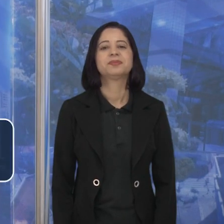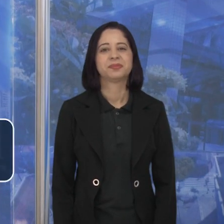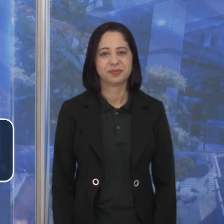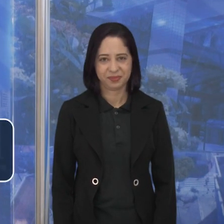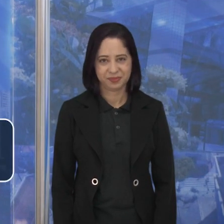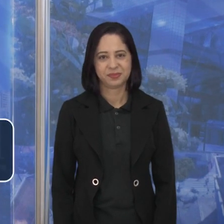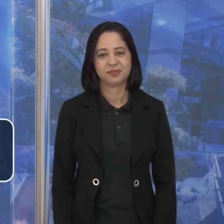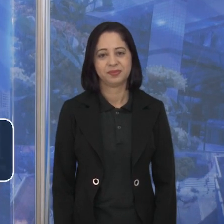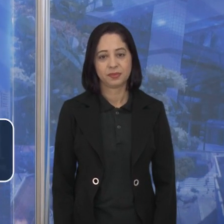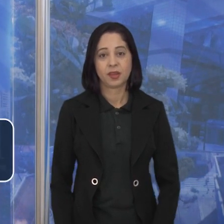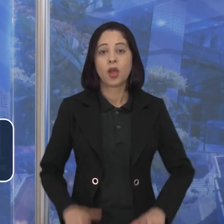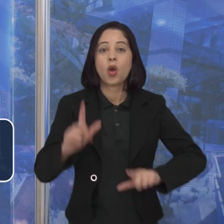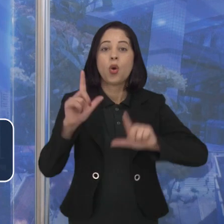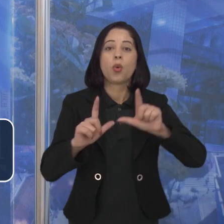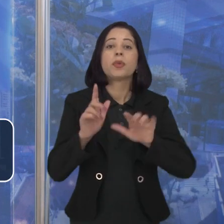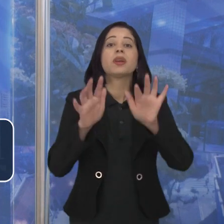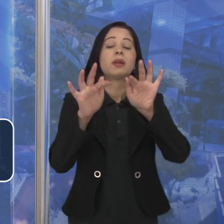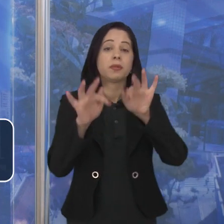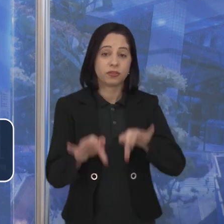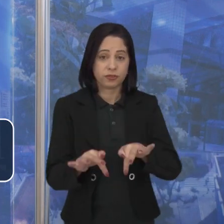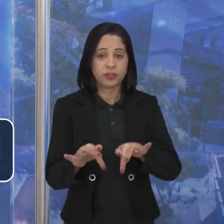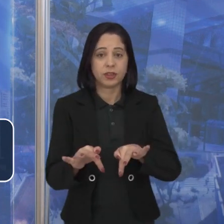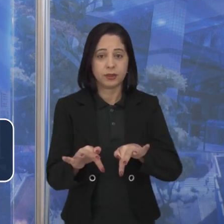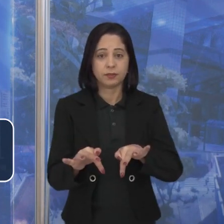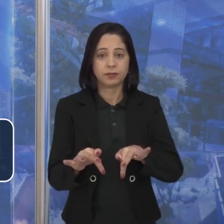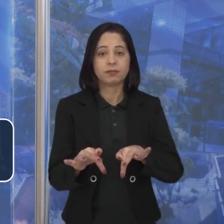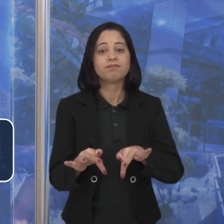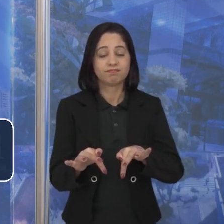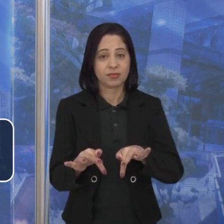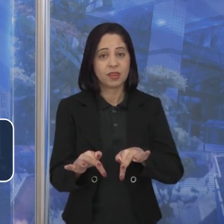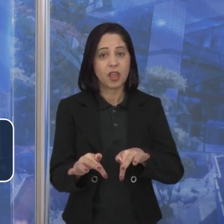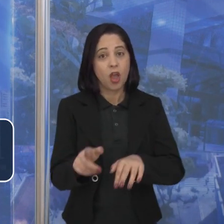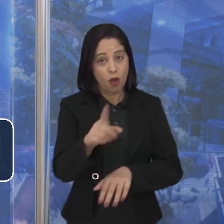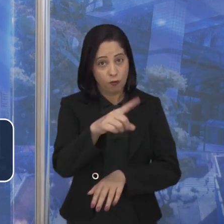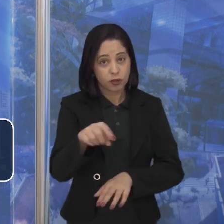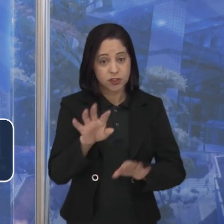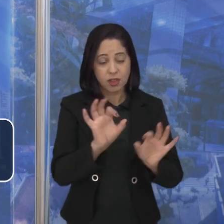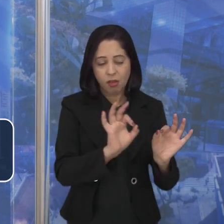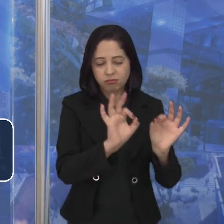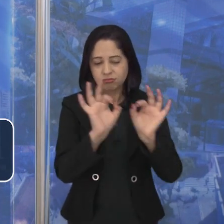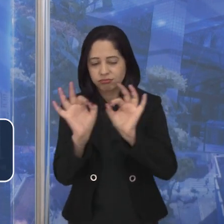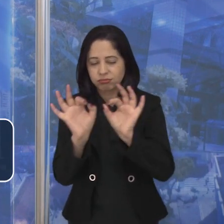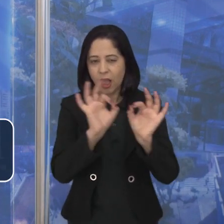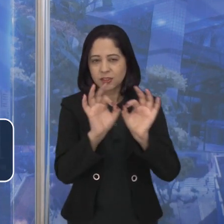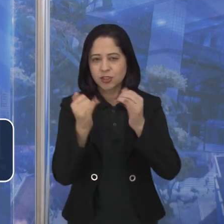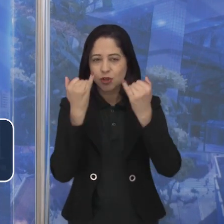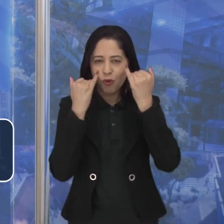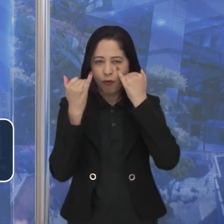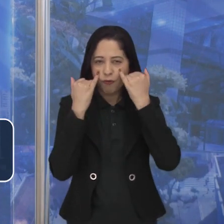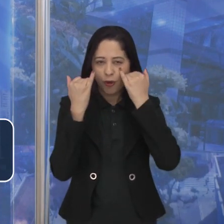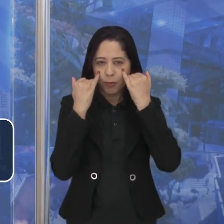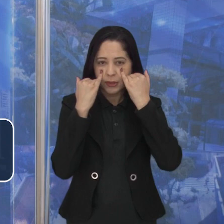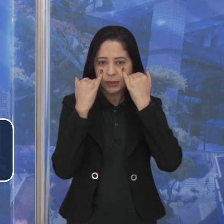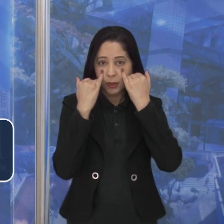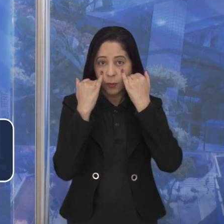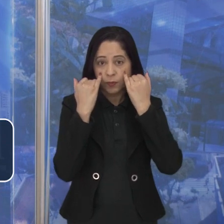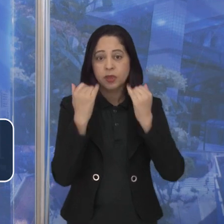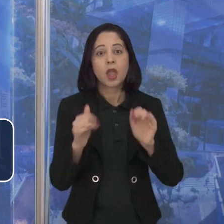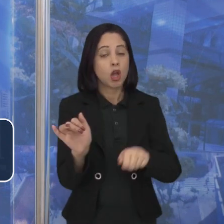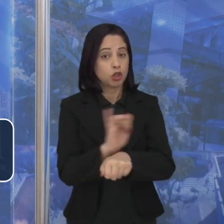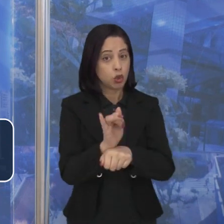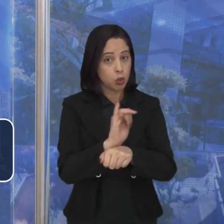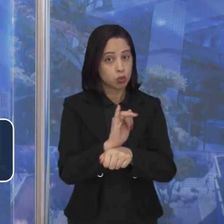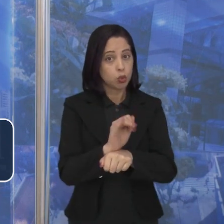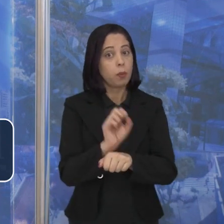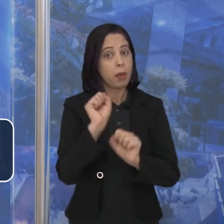É isso, pessoal. O Ação Parlamentar fica por aqui. Espero que você tenha aproveitado as informações. Olha, tem conteúdo no nosso canal do